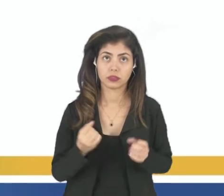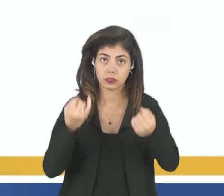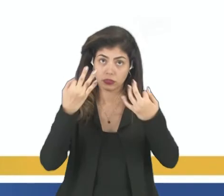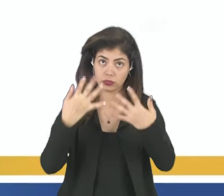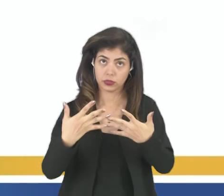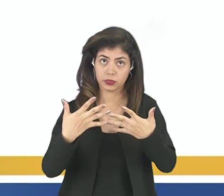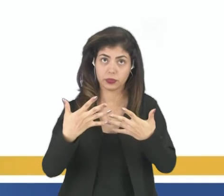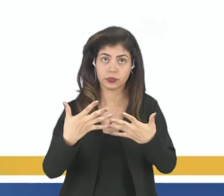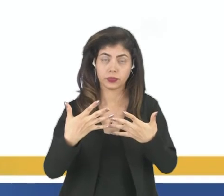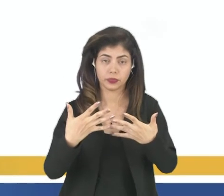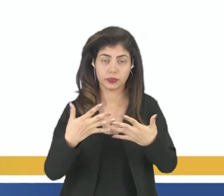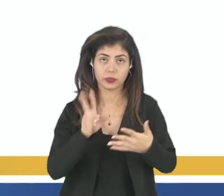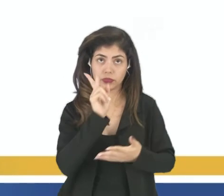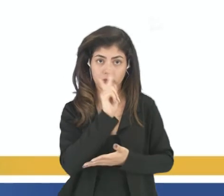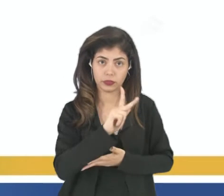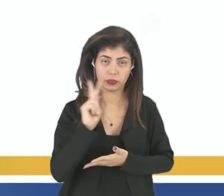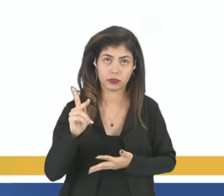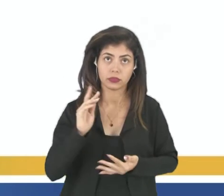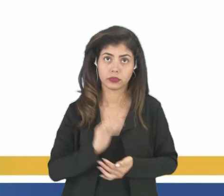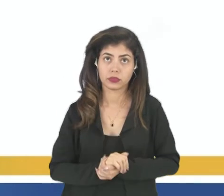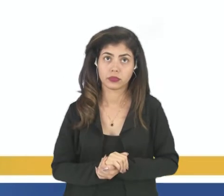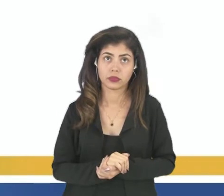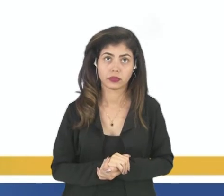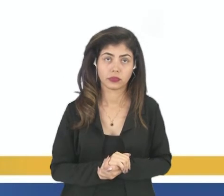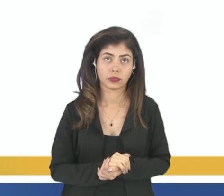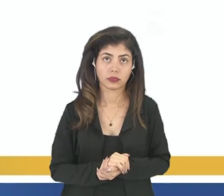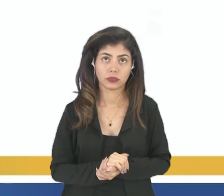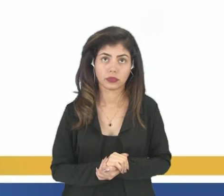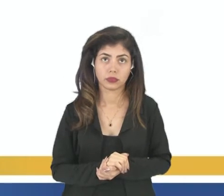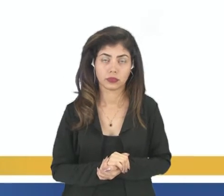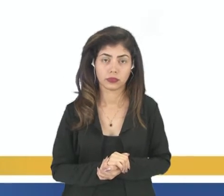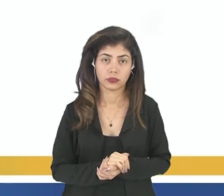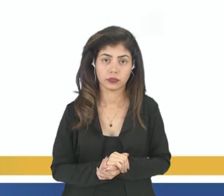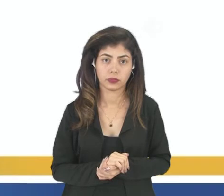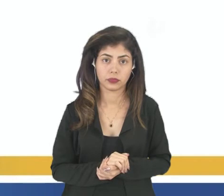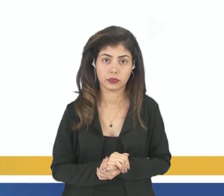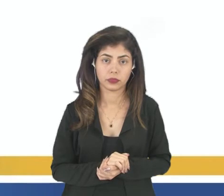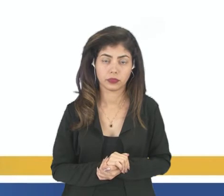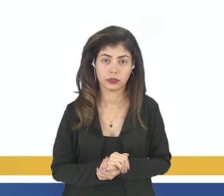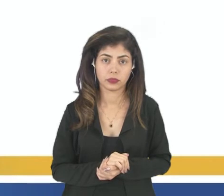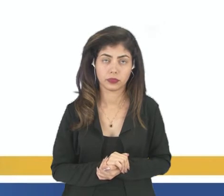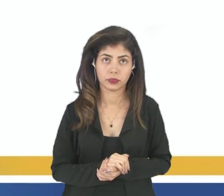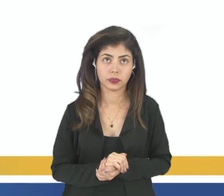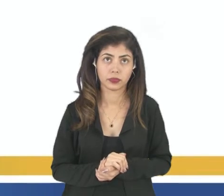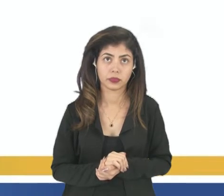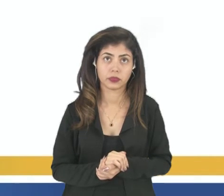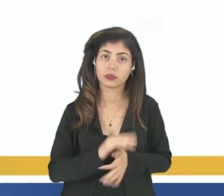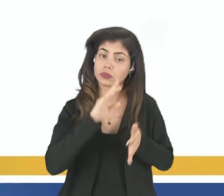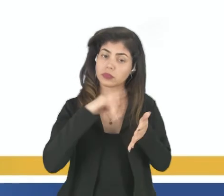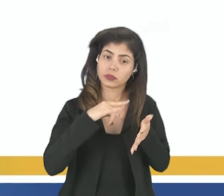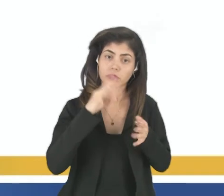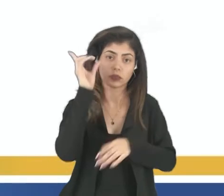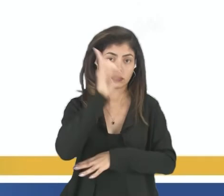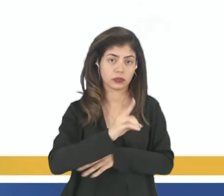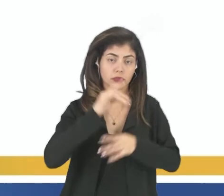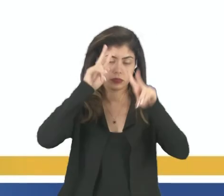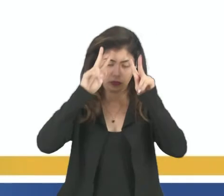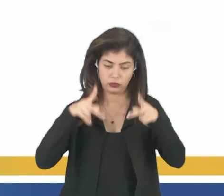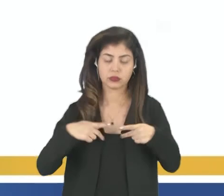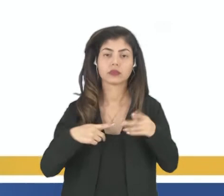bem aquela linha da professora, né? Que a Declaração Universal dos Direitos